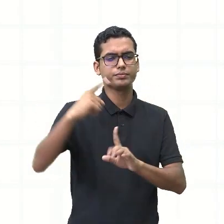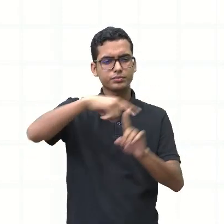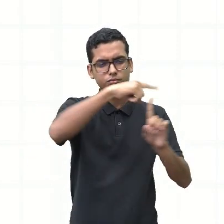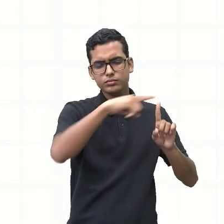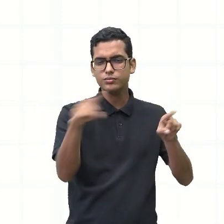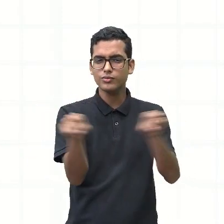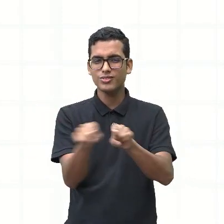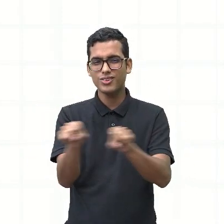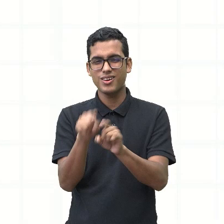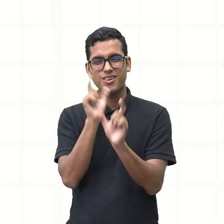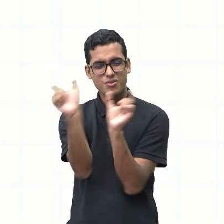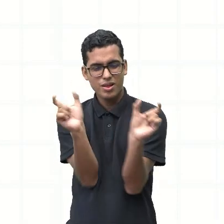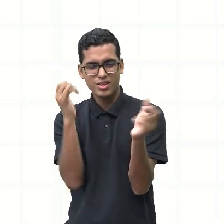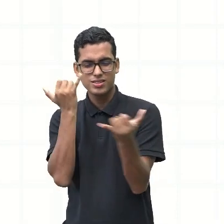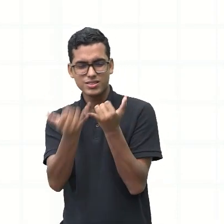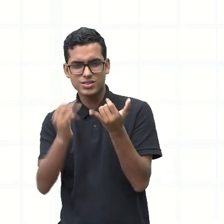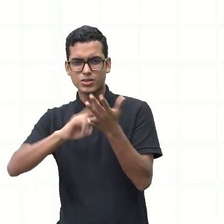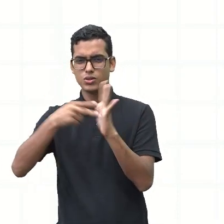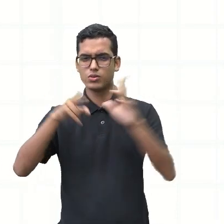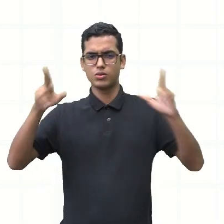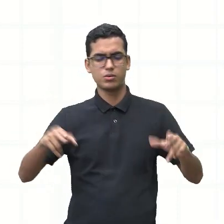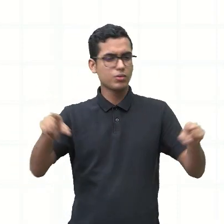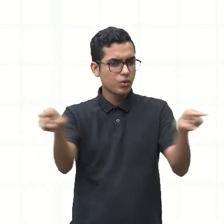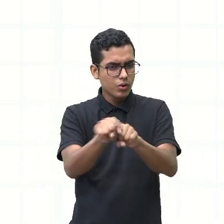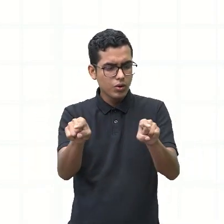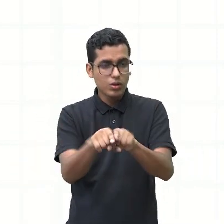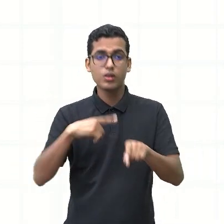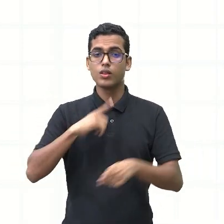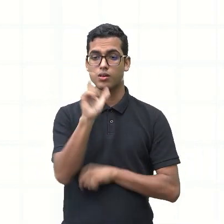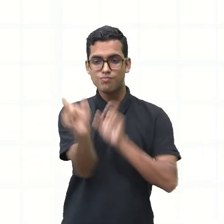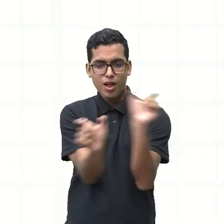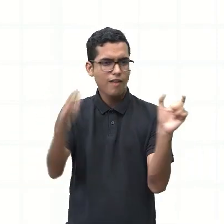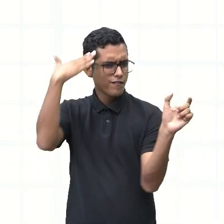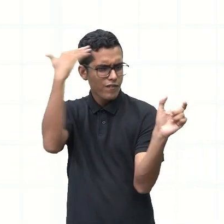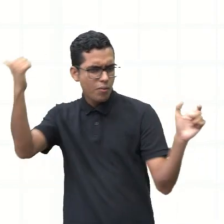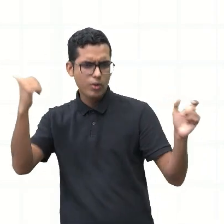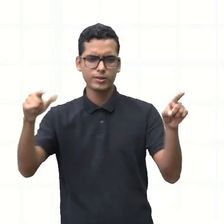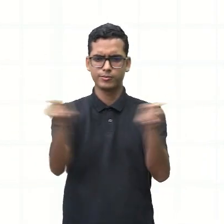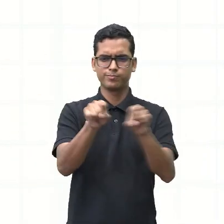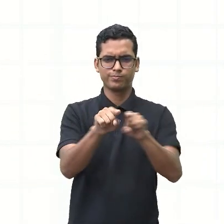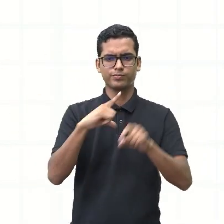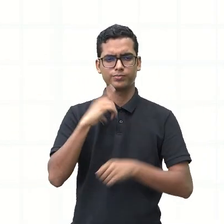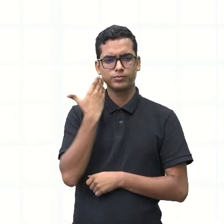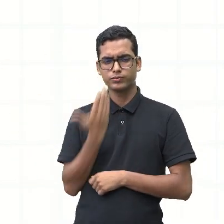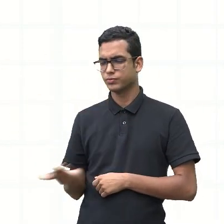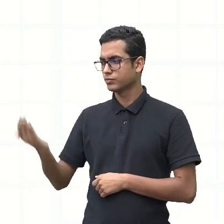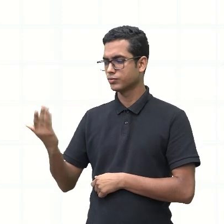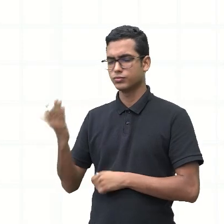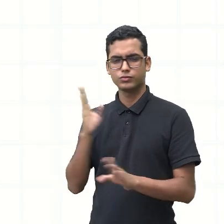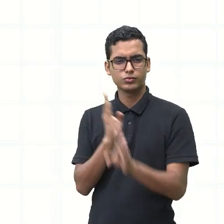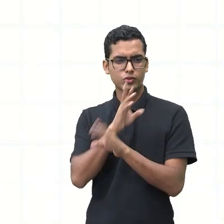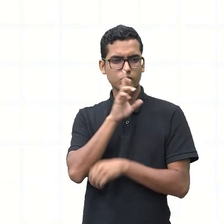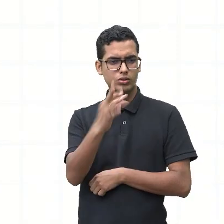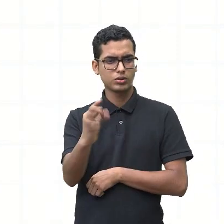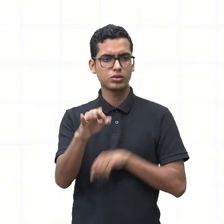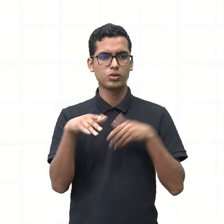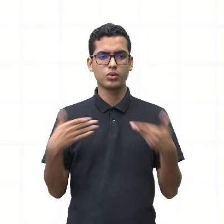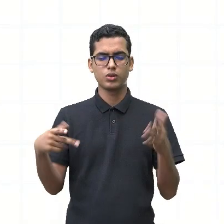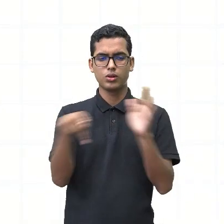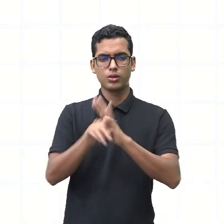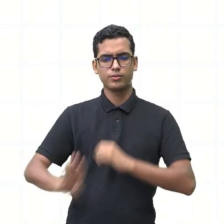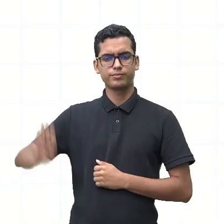cognatas também, das palavras conhecidas. Vejam aqui qual é a resposta. A resposta seria, ó, a